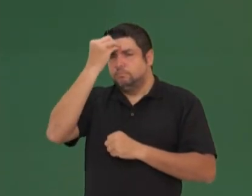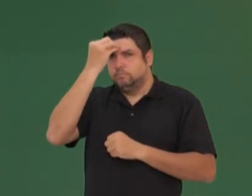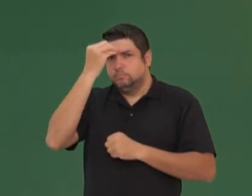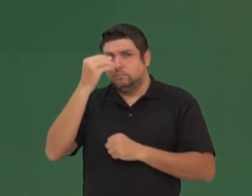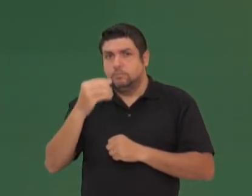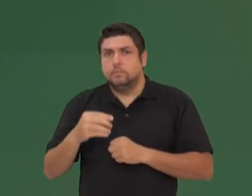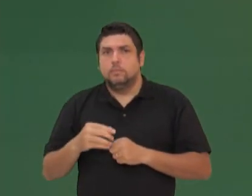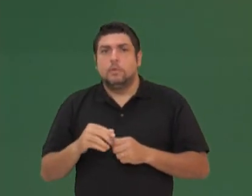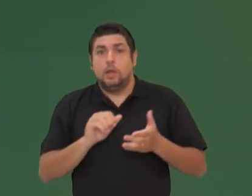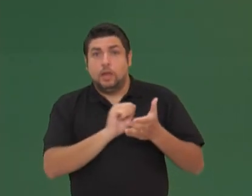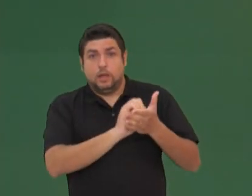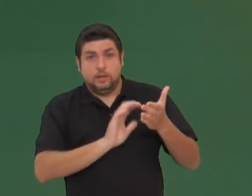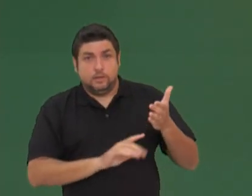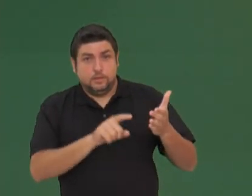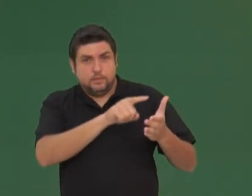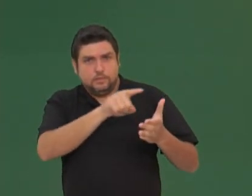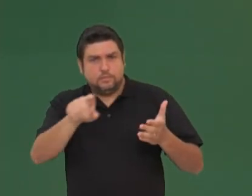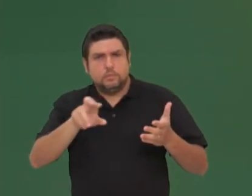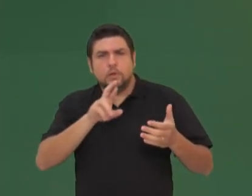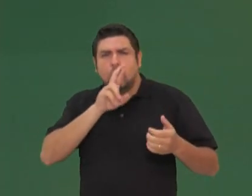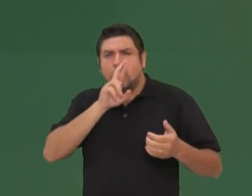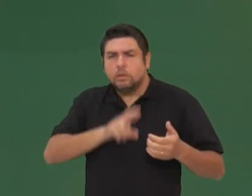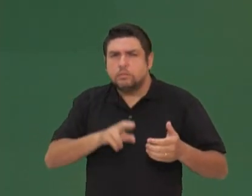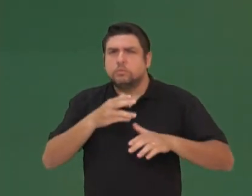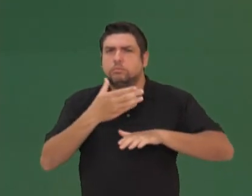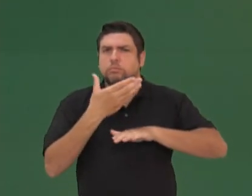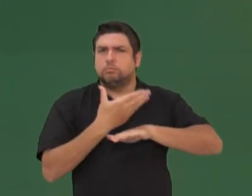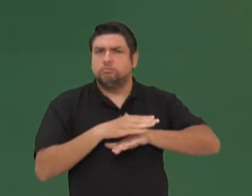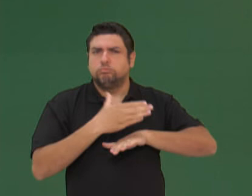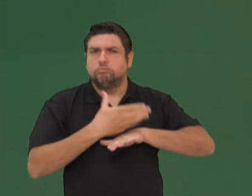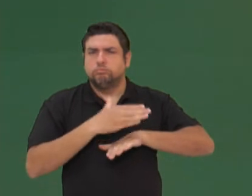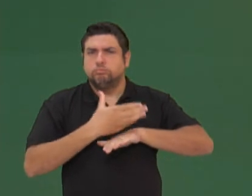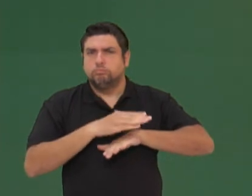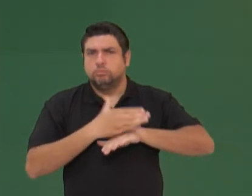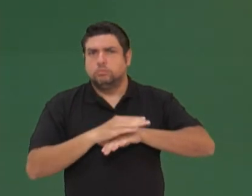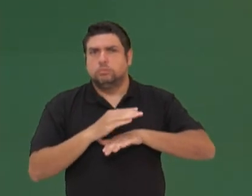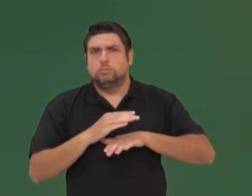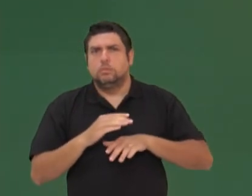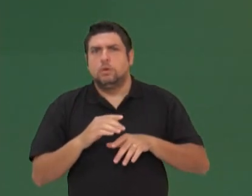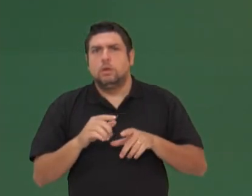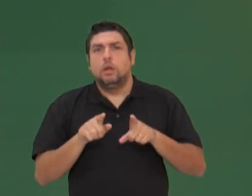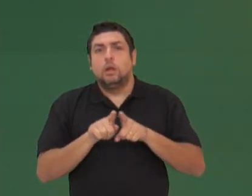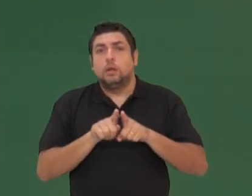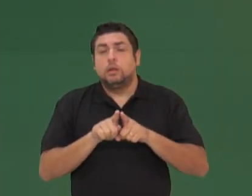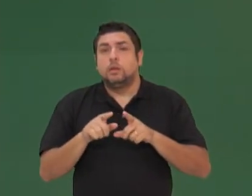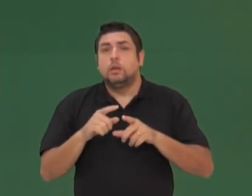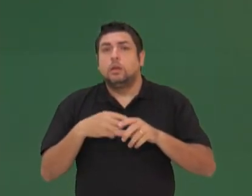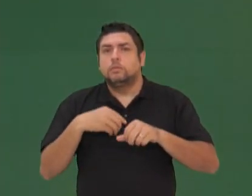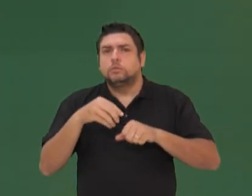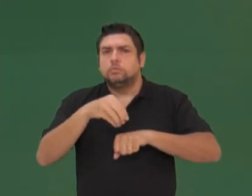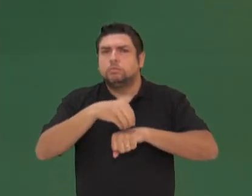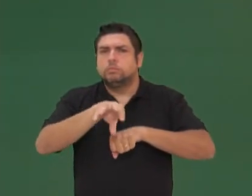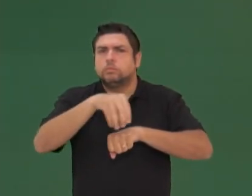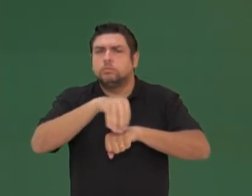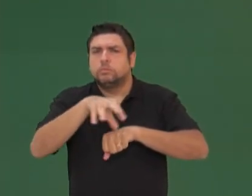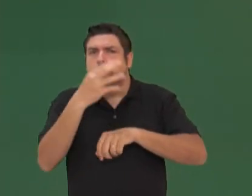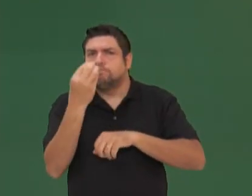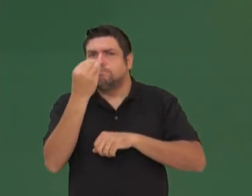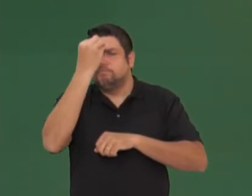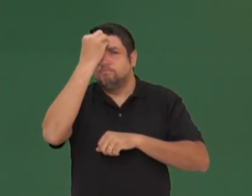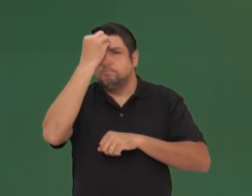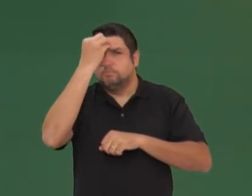lecciones, faça as tuas lições, as tuas atividades, practica os exercícios que temos aí, busca